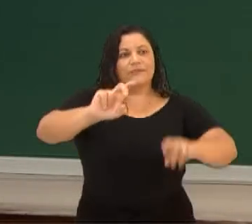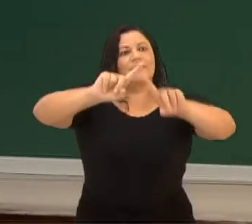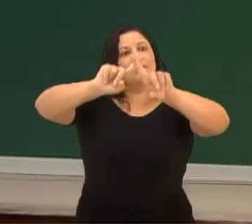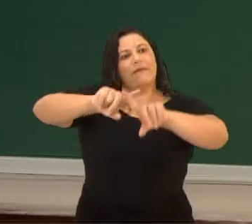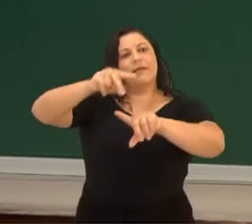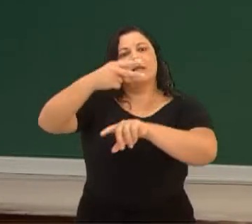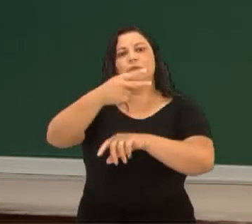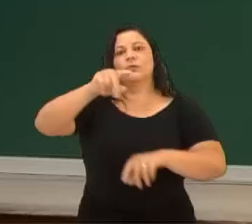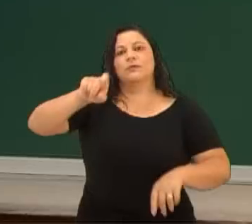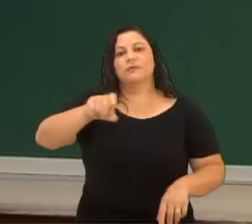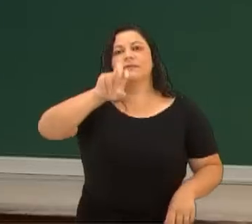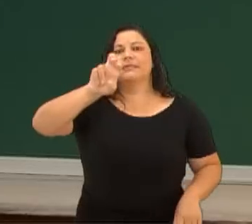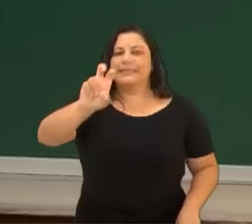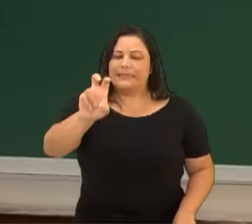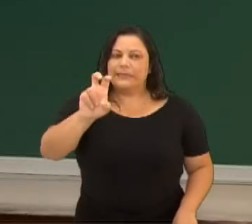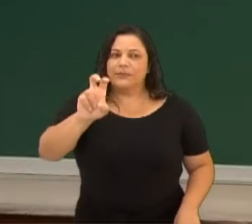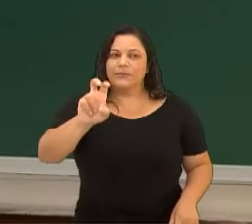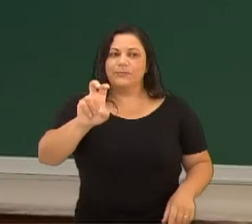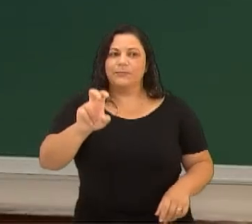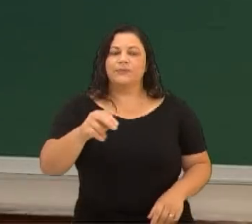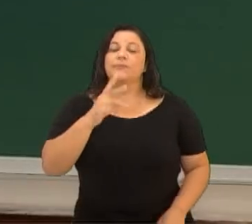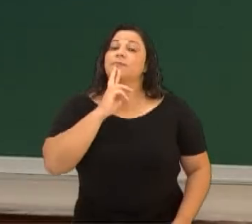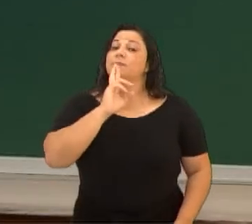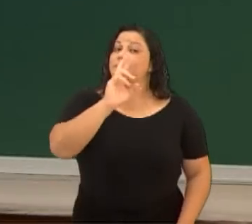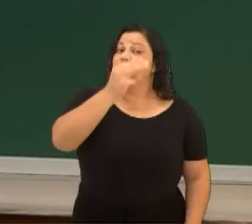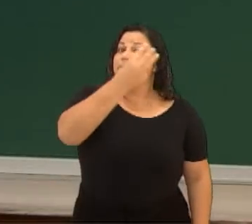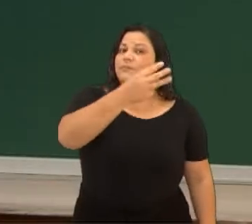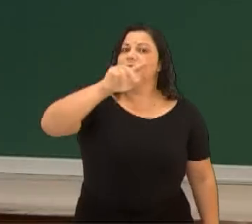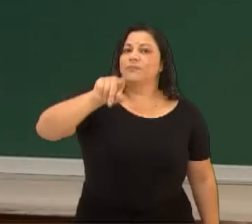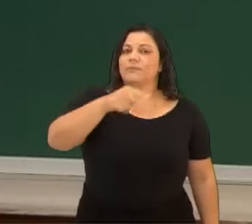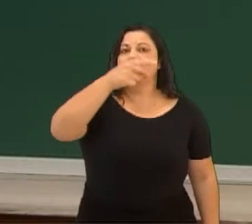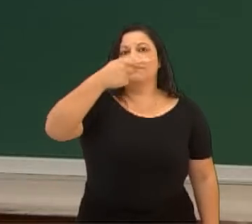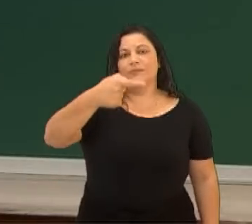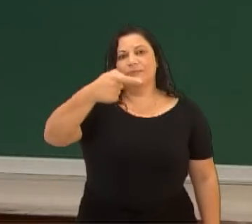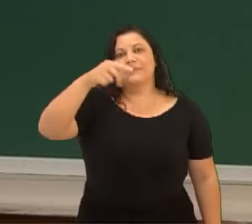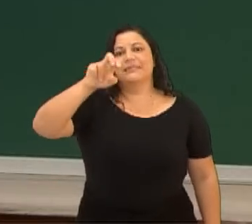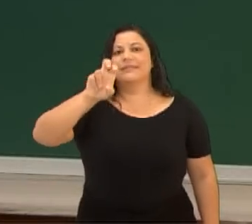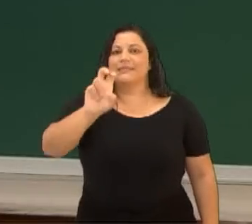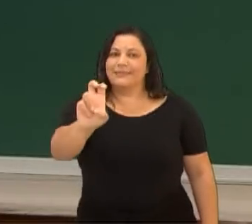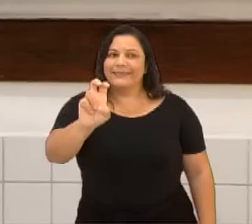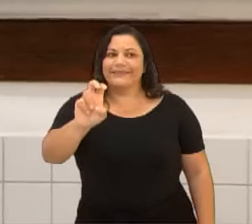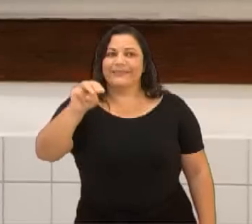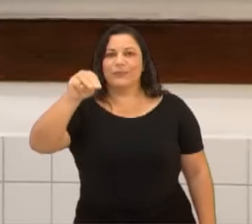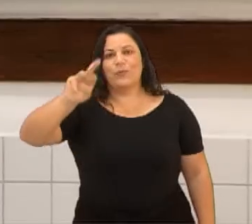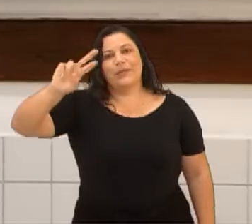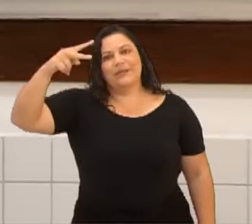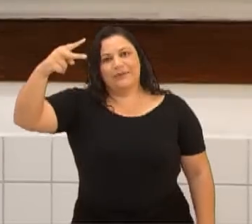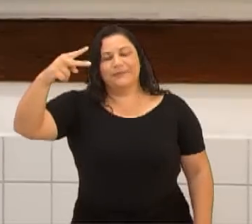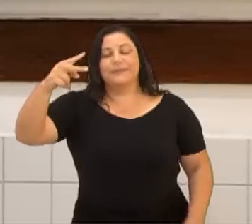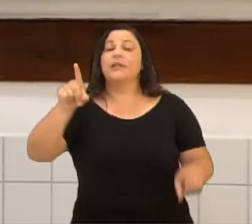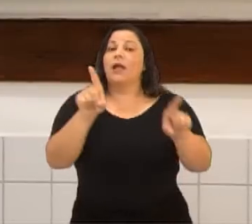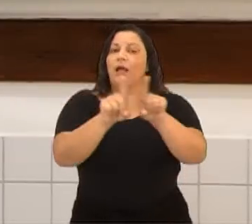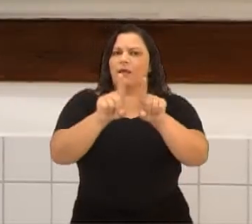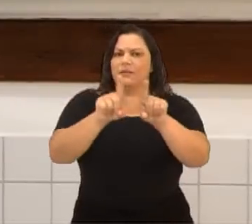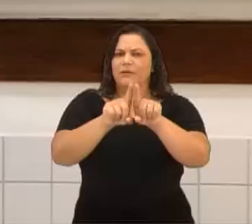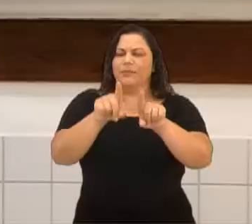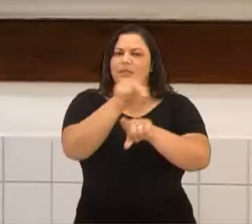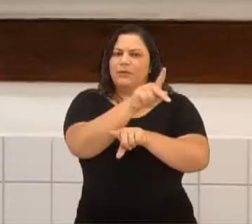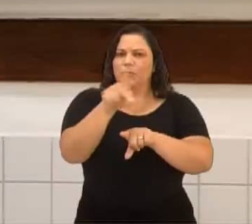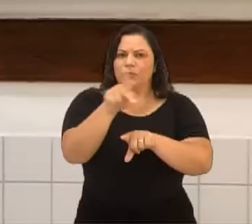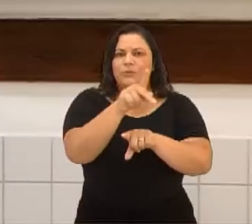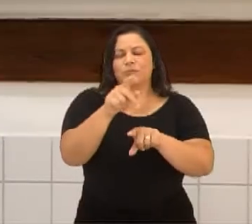vamos encontrar o 3,75. A prof vai fazer também esta multiplicação com